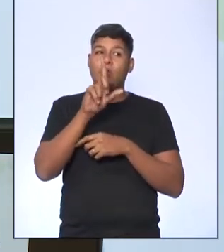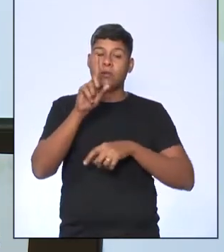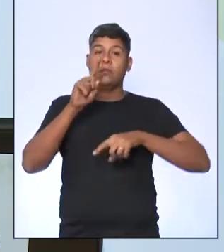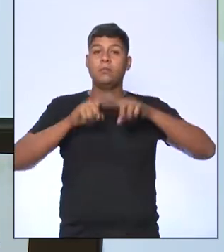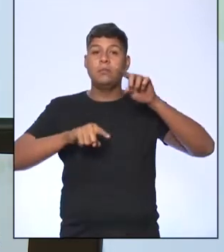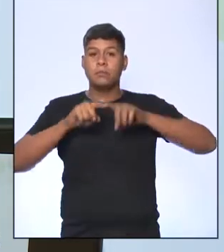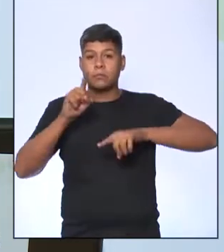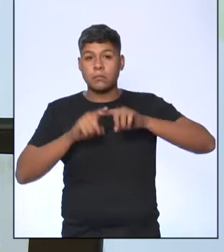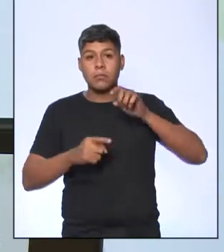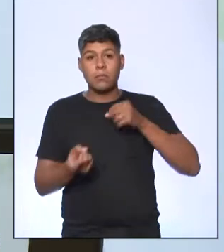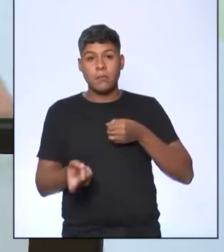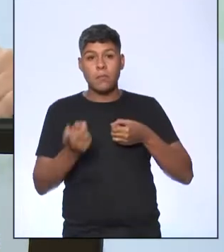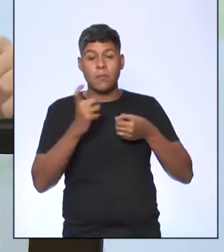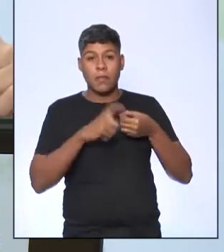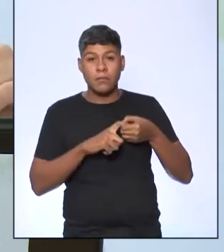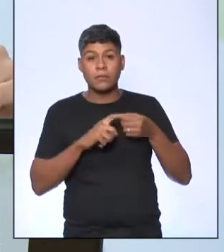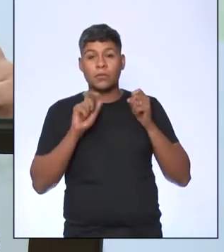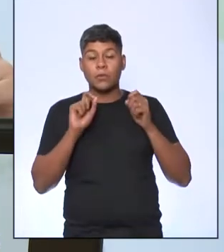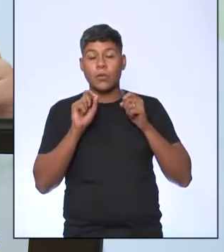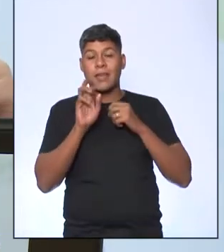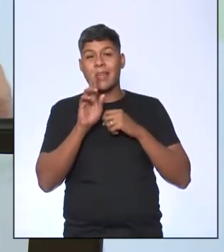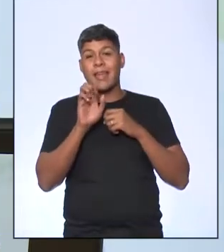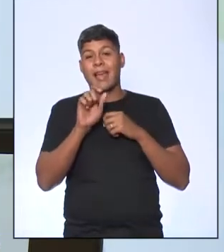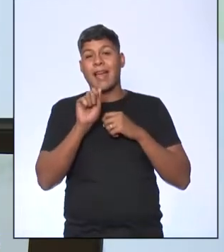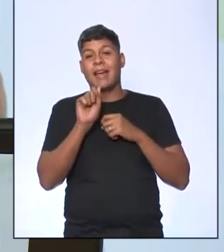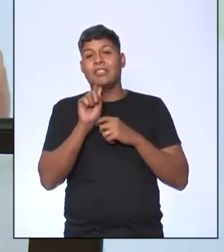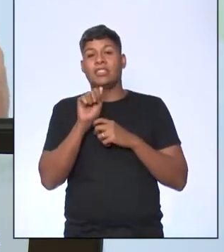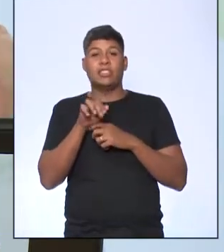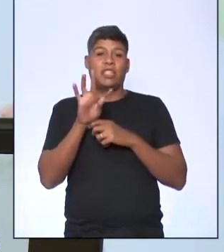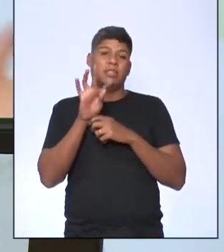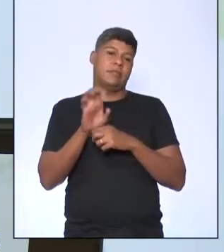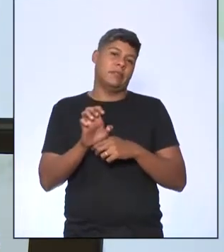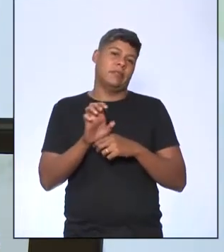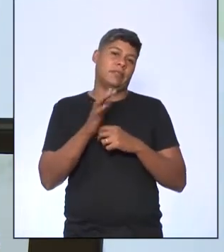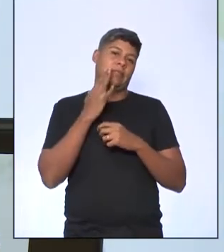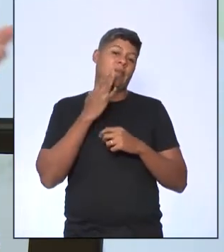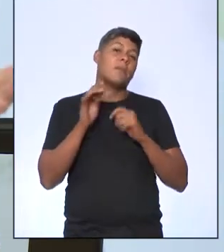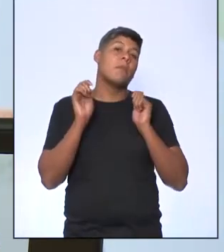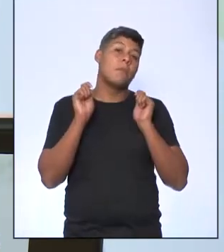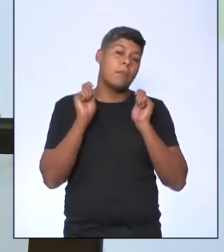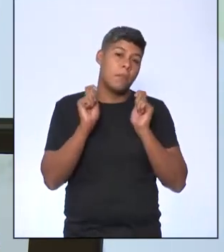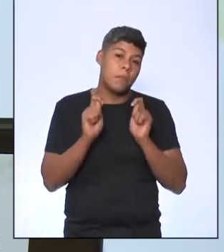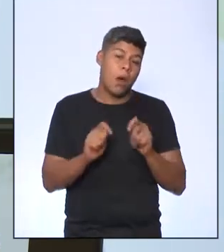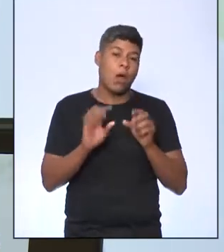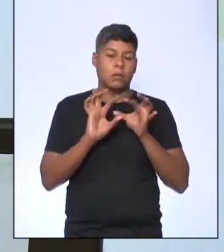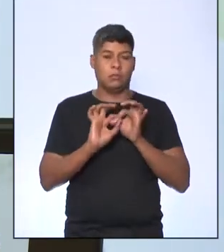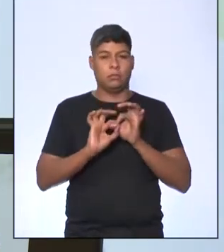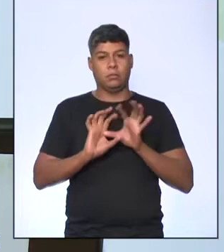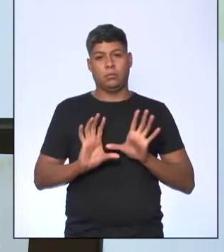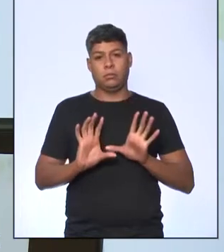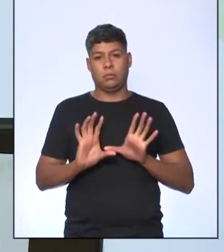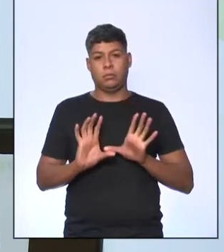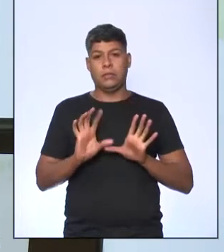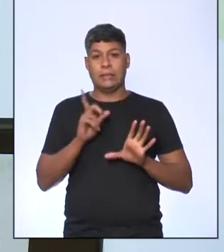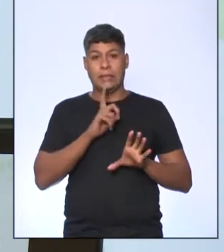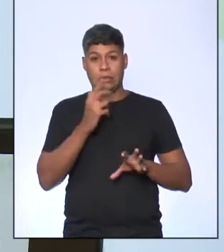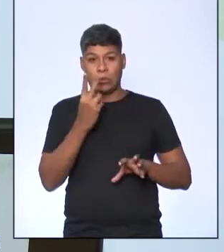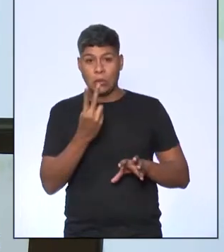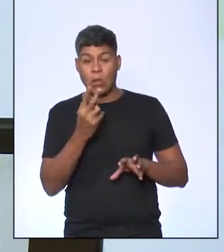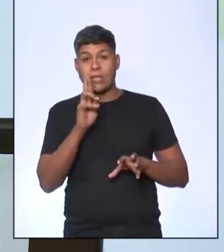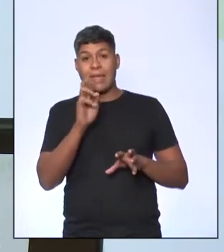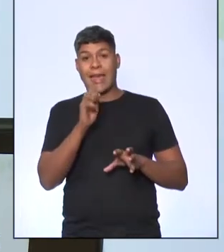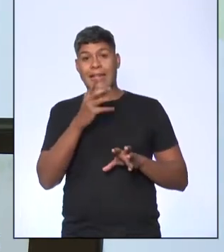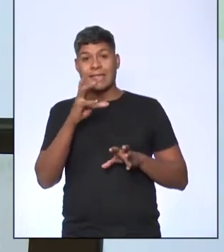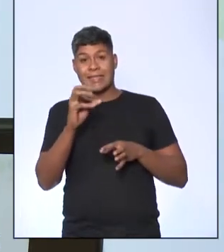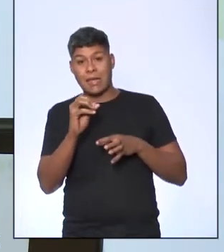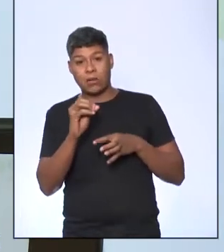produto ele volte a ser reagente, tá? Então, é uma reação que ela pode ser desfeita. Então, a gente tem dois tipos de reação.